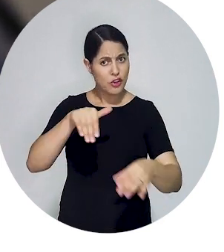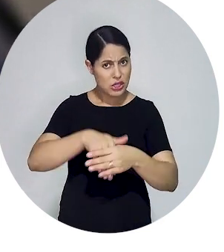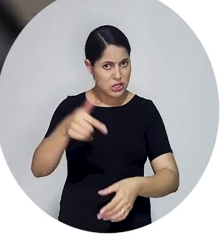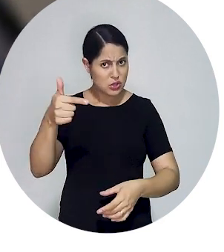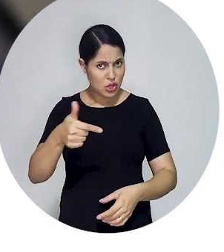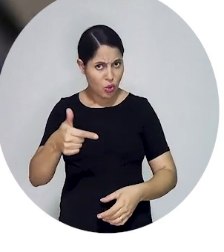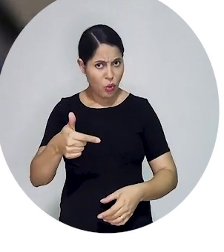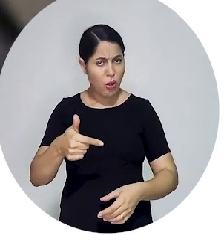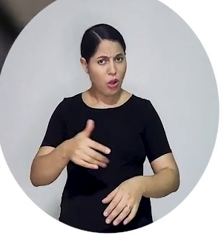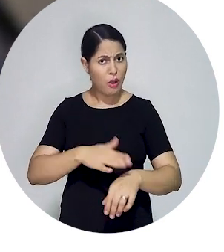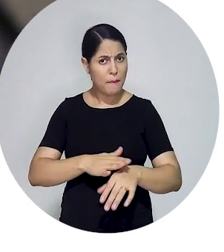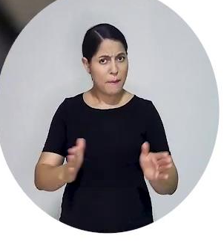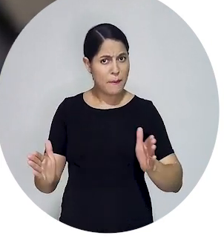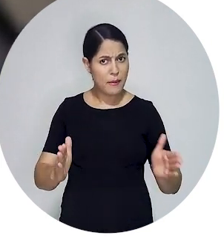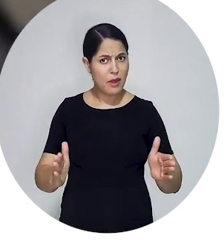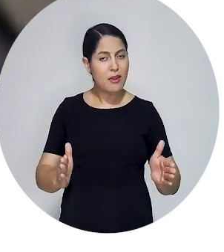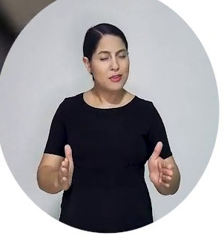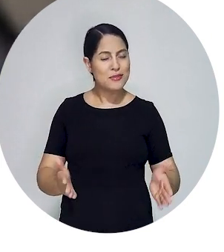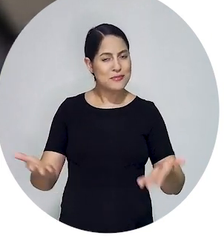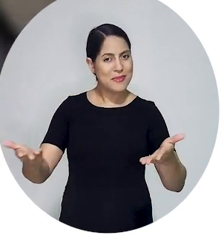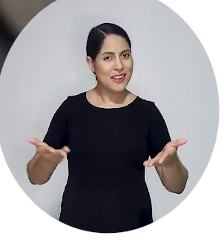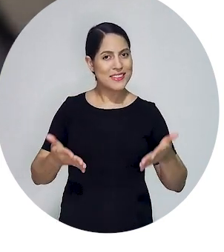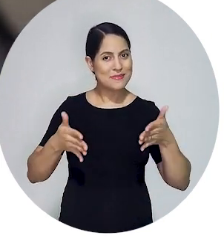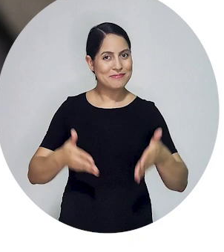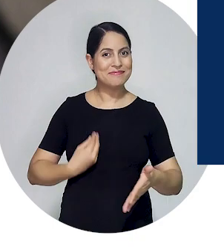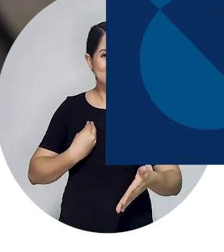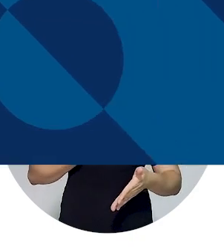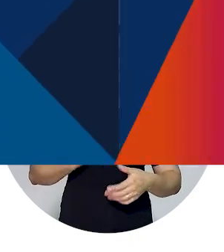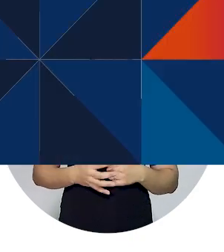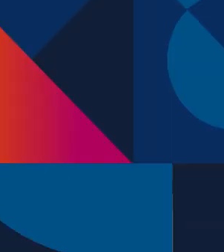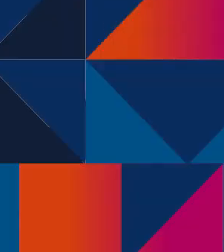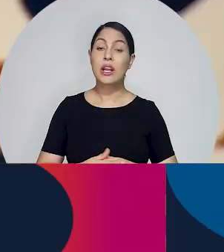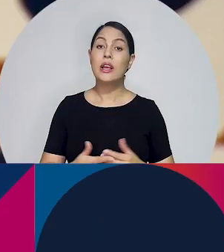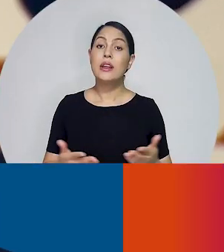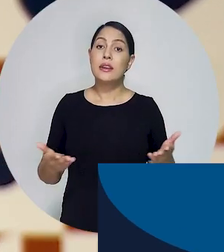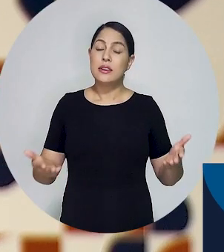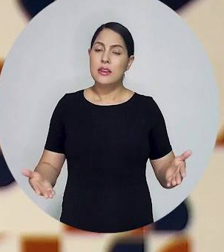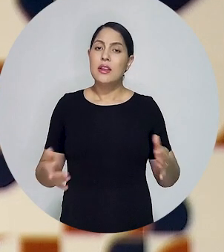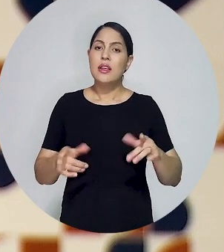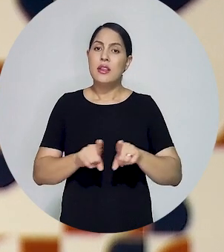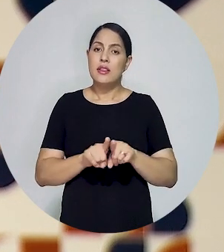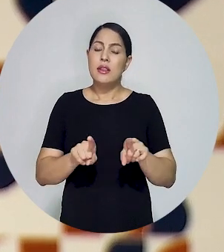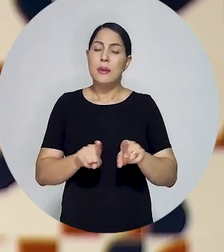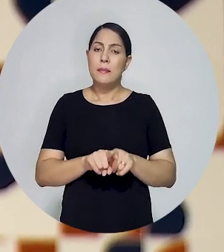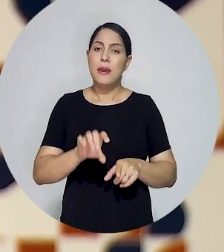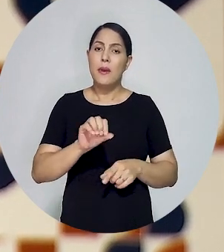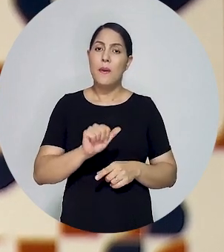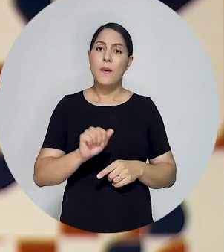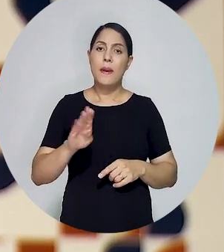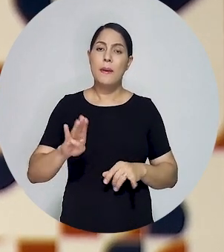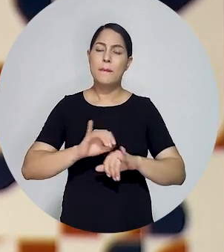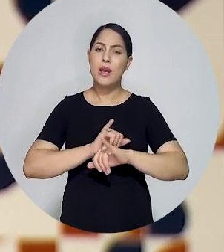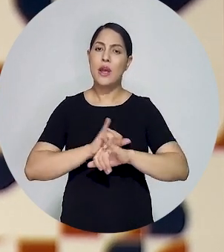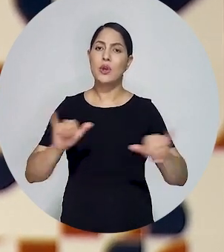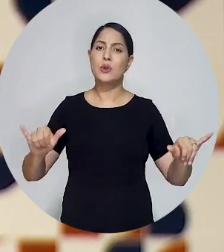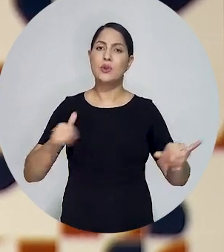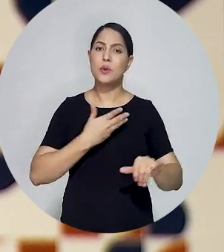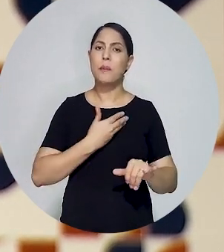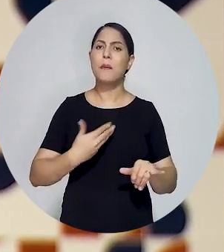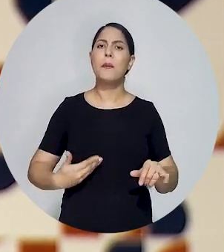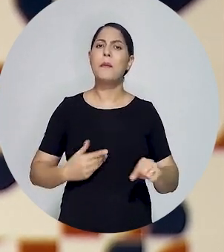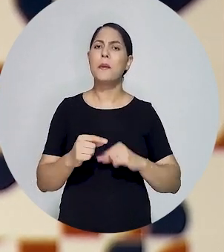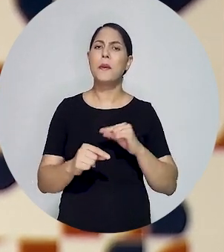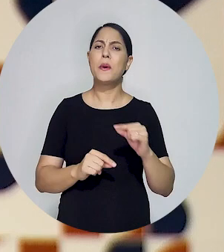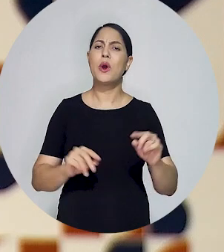e aqueles habilitados a participar do segundo turno. Fecha aspas. A Ordem dos Advogados do Brasil também divulgou